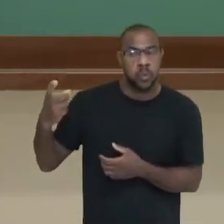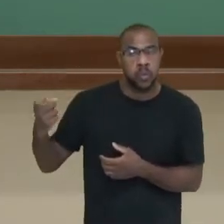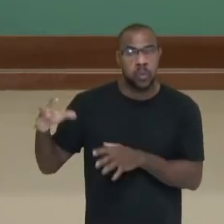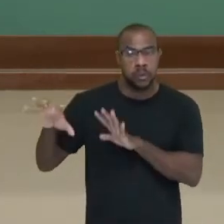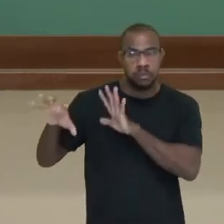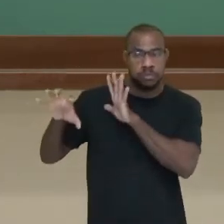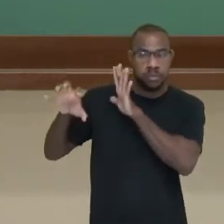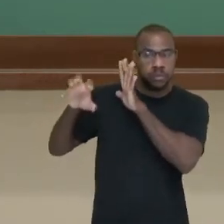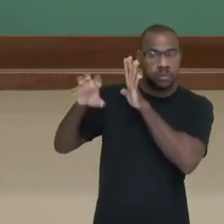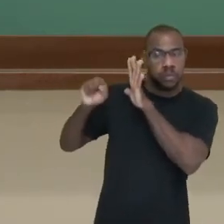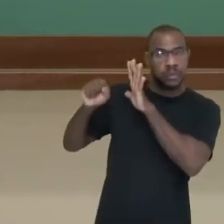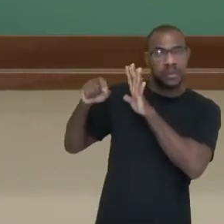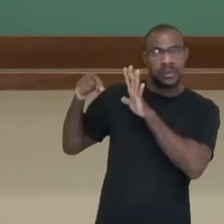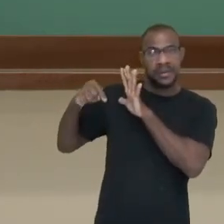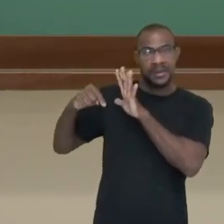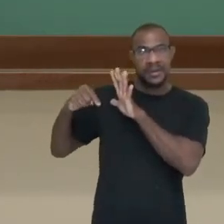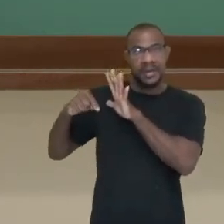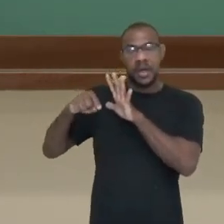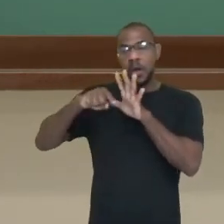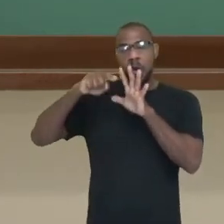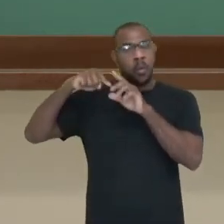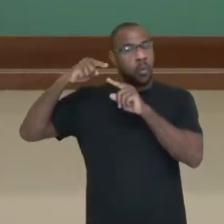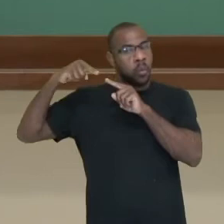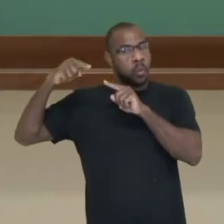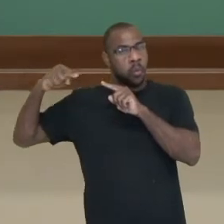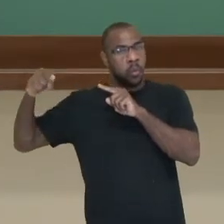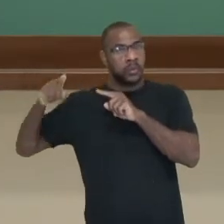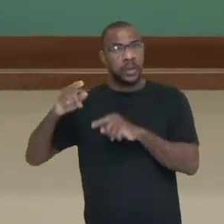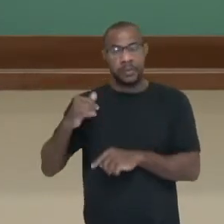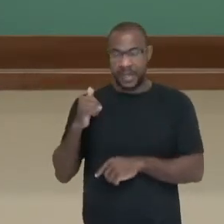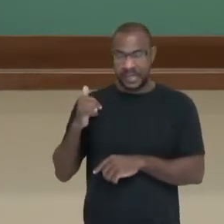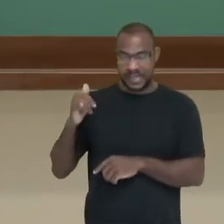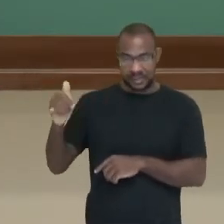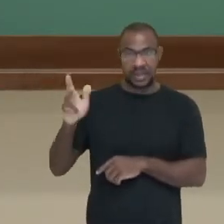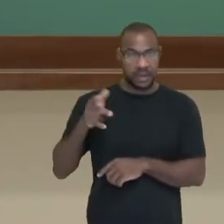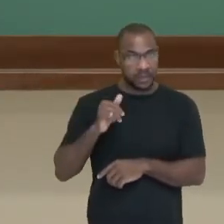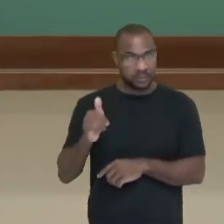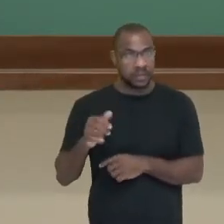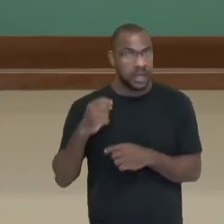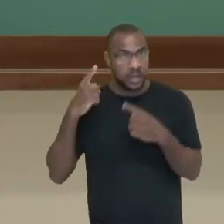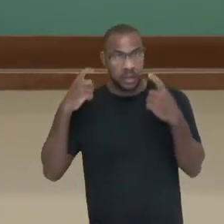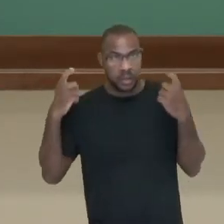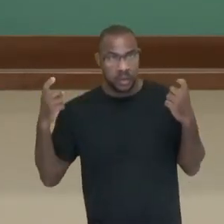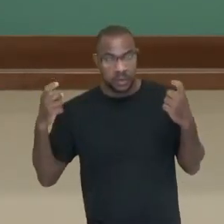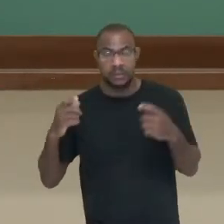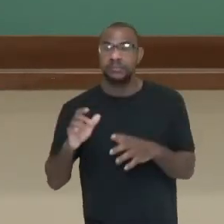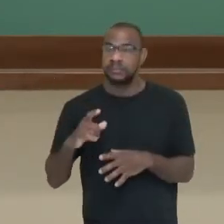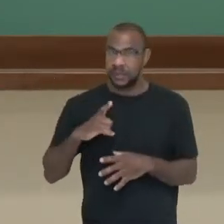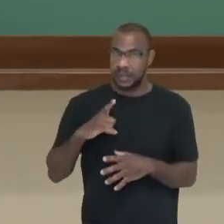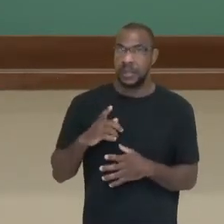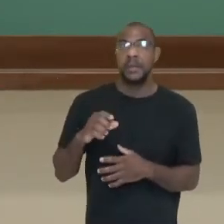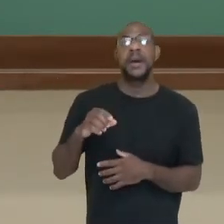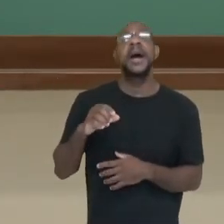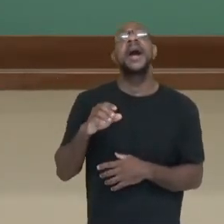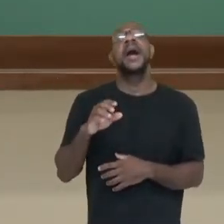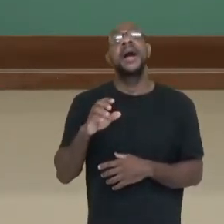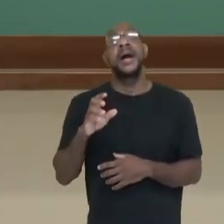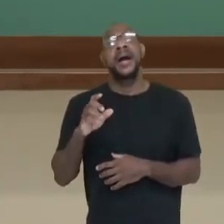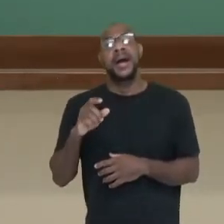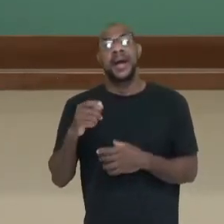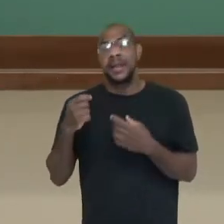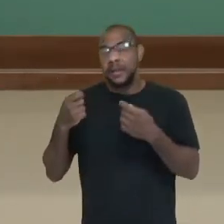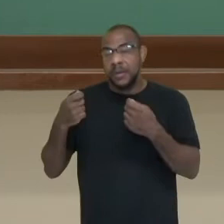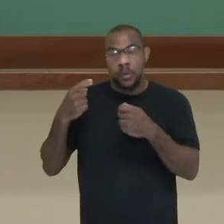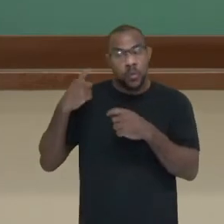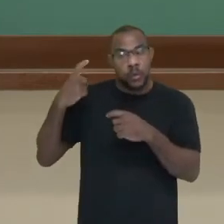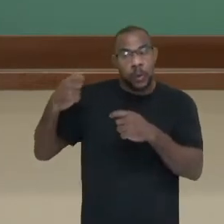o que é o som, o que é uma onda, é uma energia que viaja. No caso do som, que é uma energia mecânica, ele precisa, né?